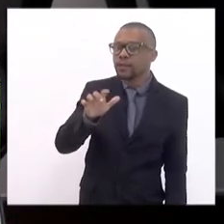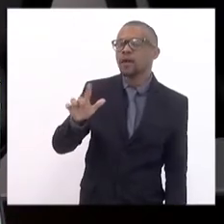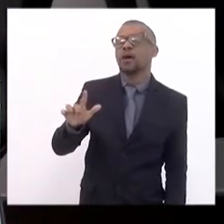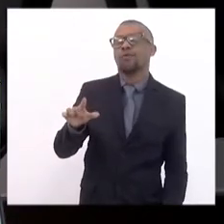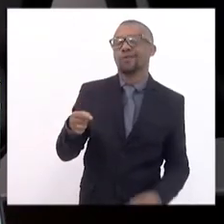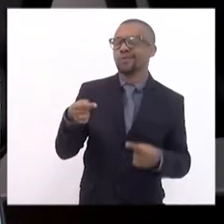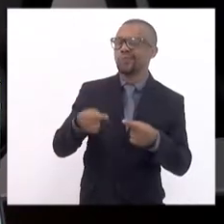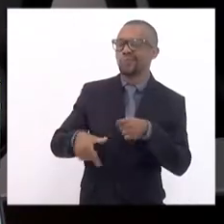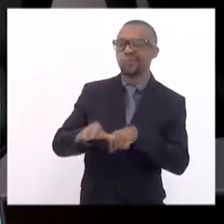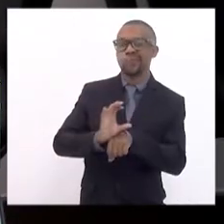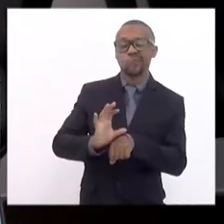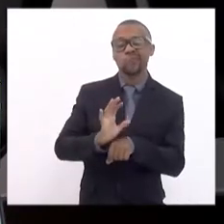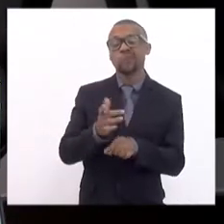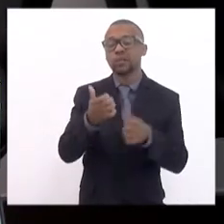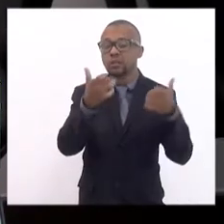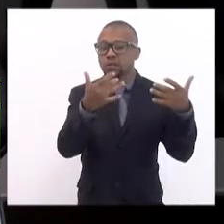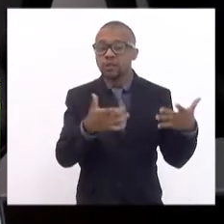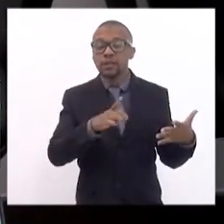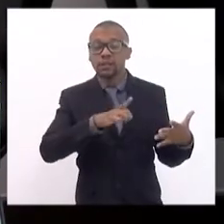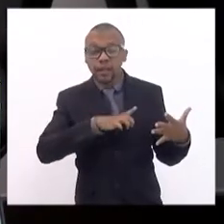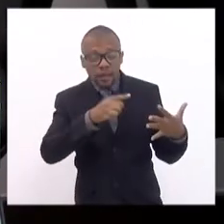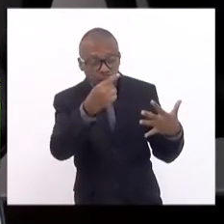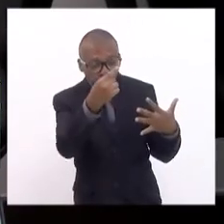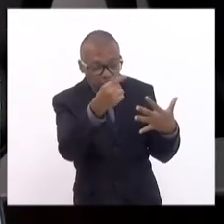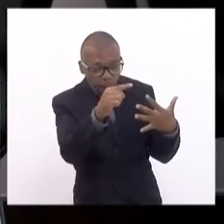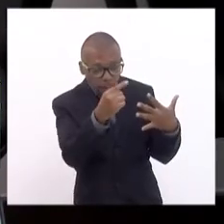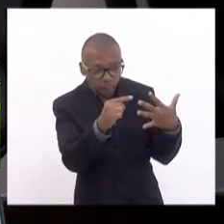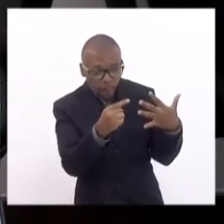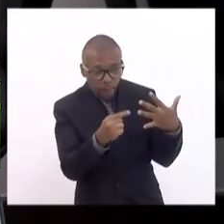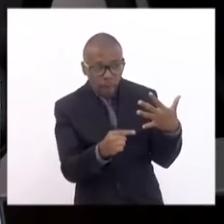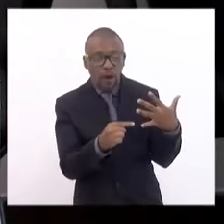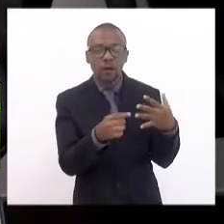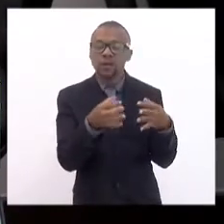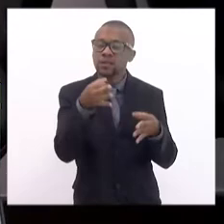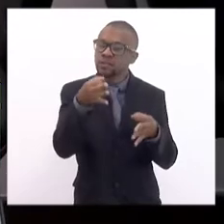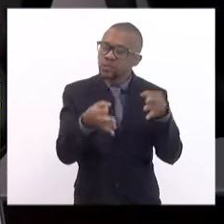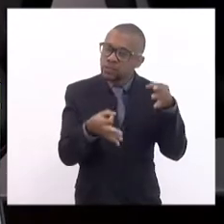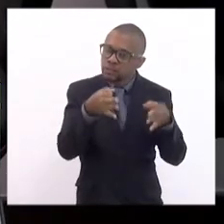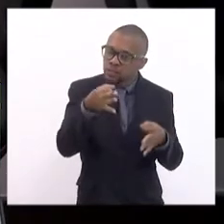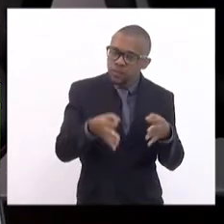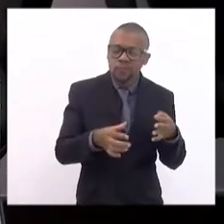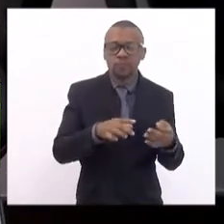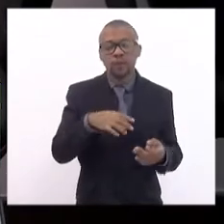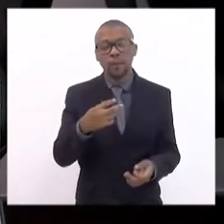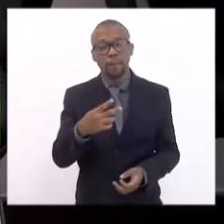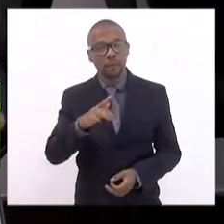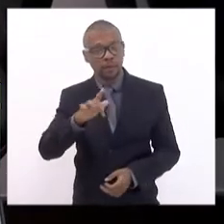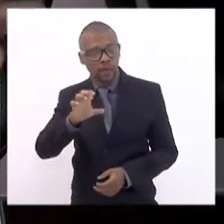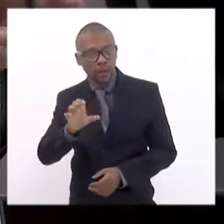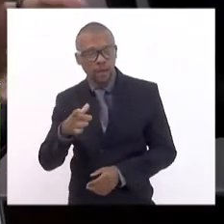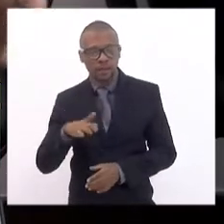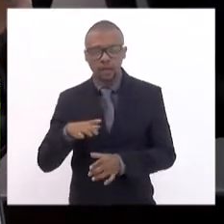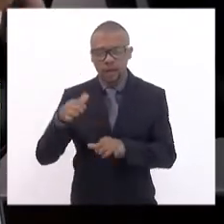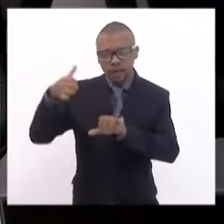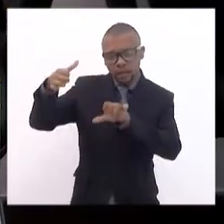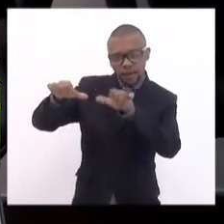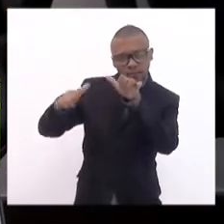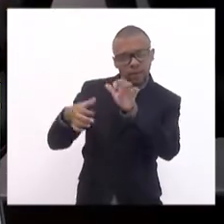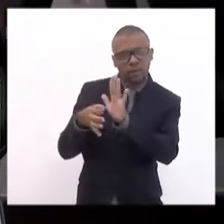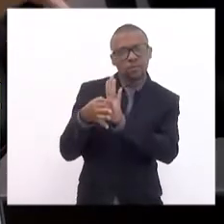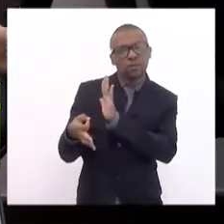esse julgado do Supremo, existe essa manifestação da Procuradoria-Geral da República, existe